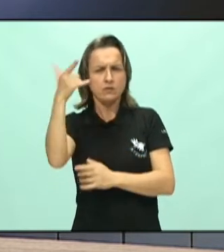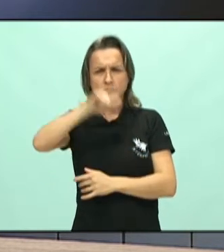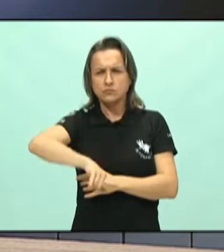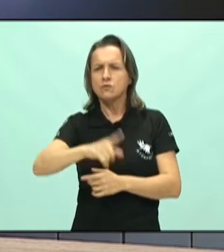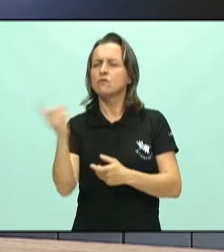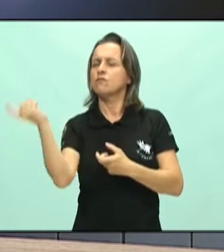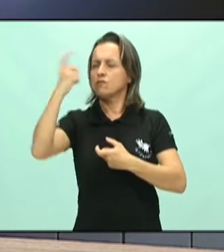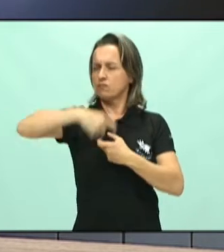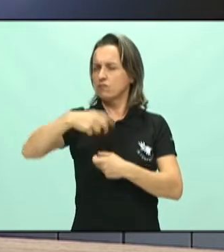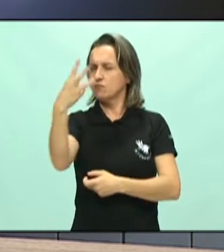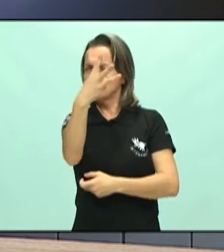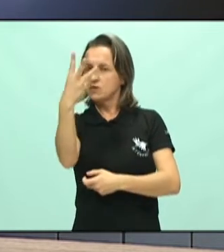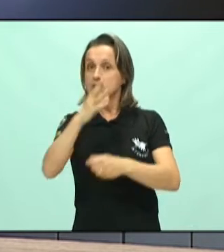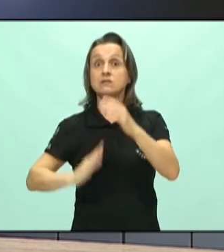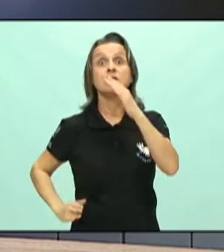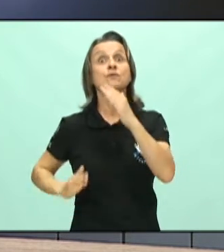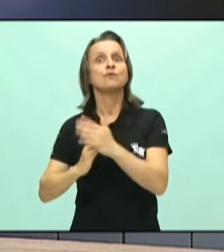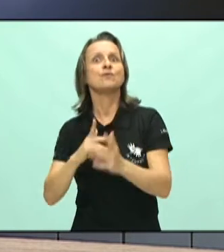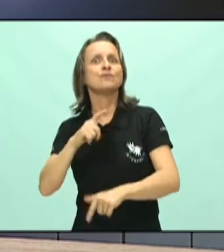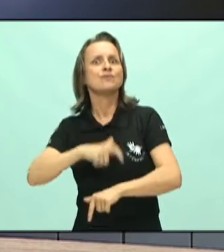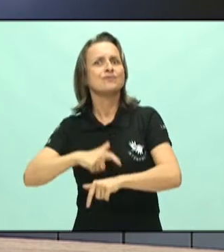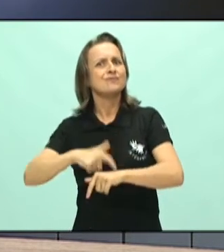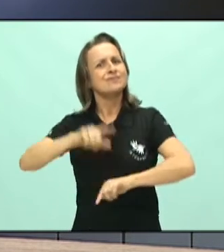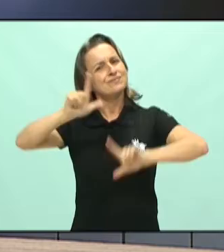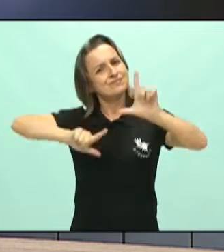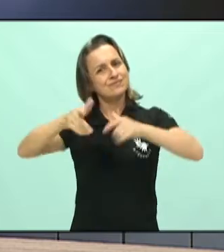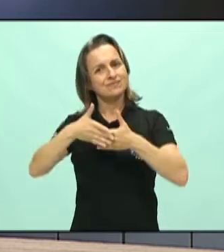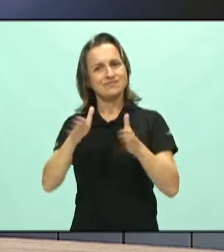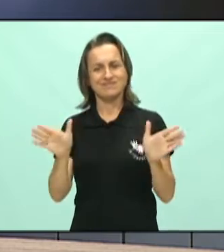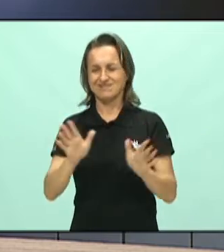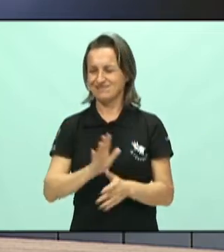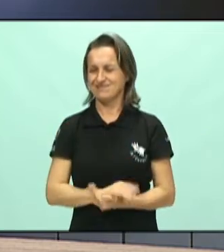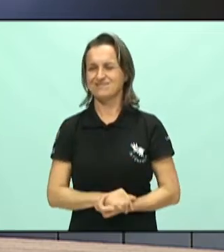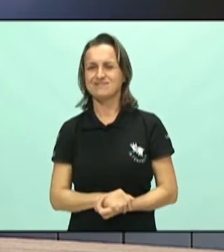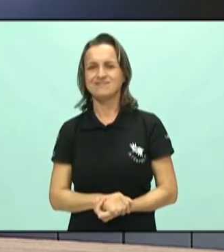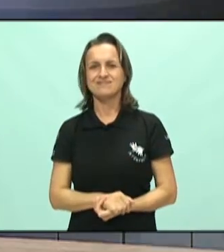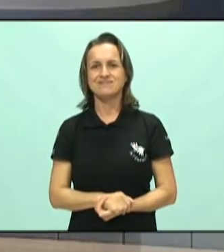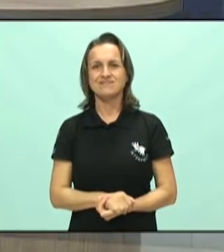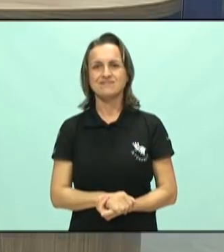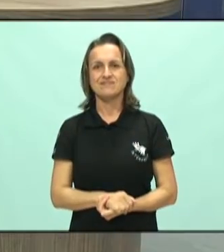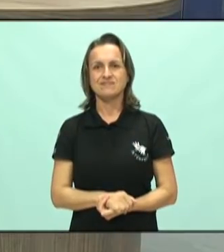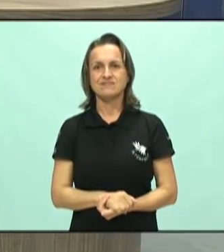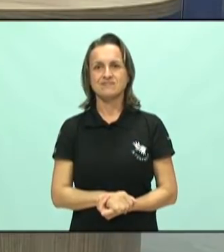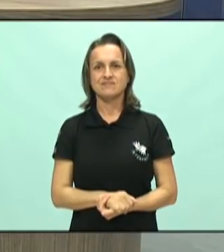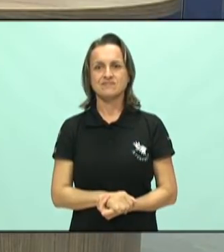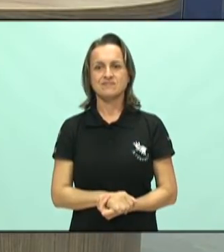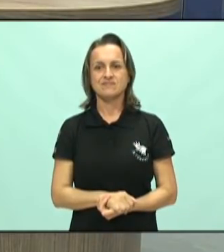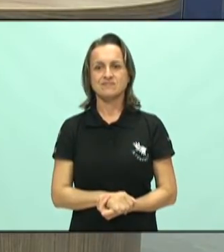com o terceiro e último bloco do Câmara Aberta. Até já.